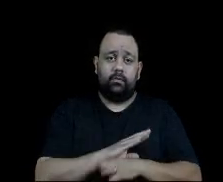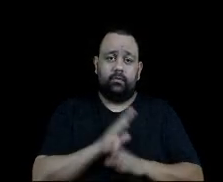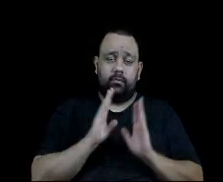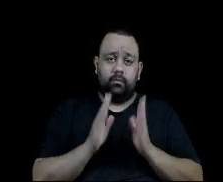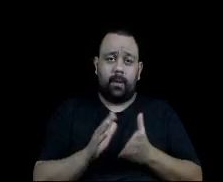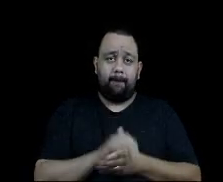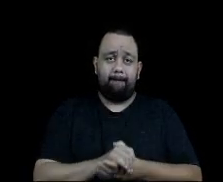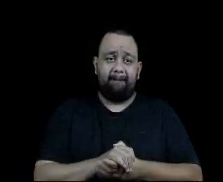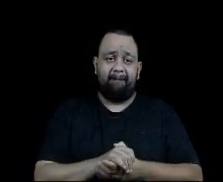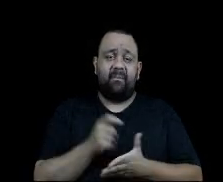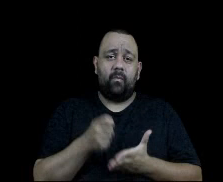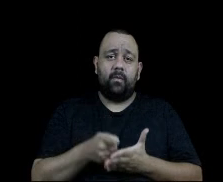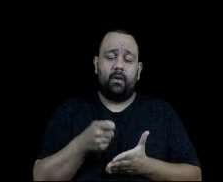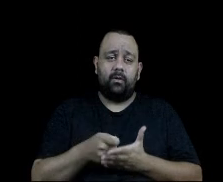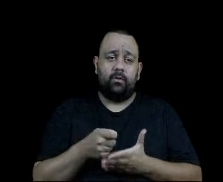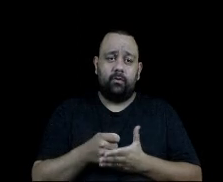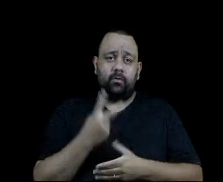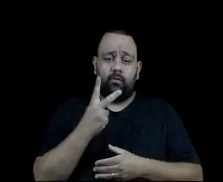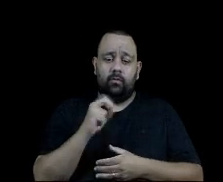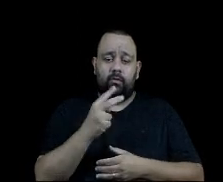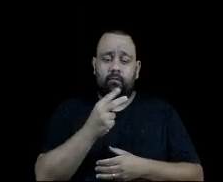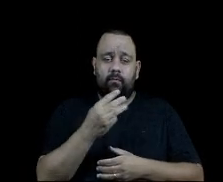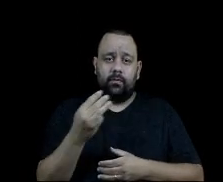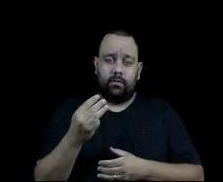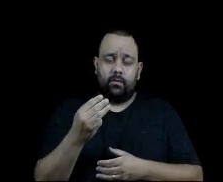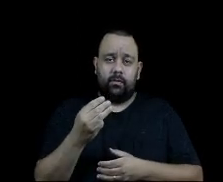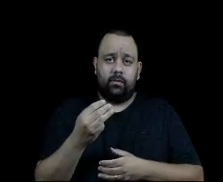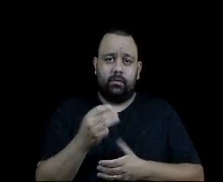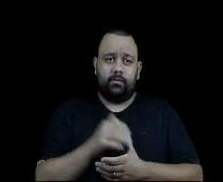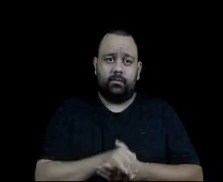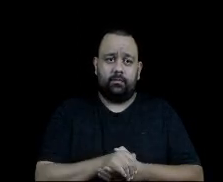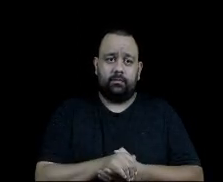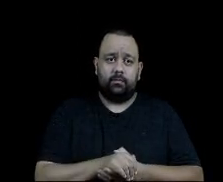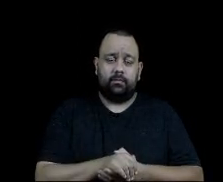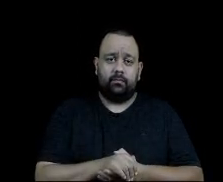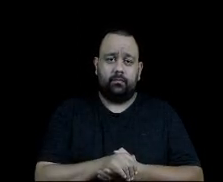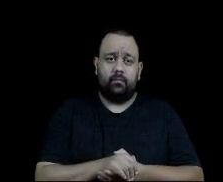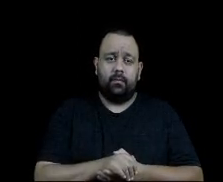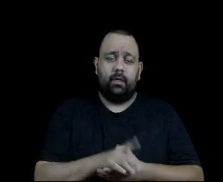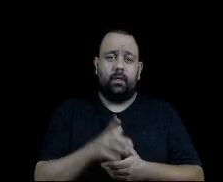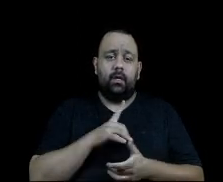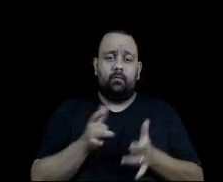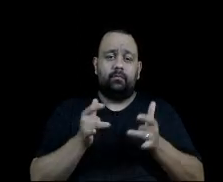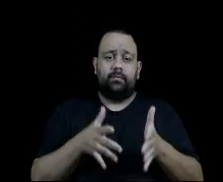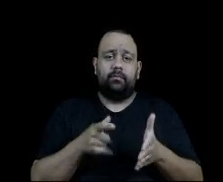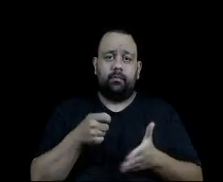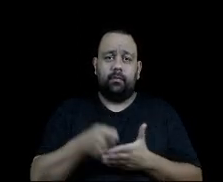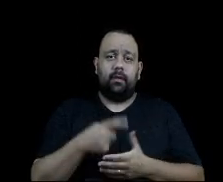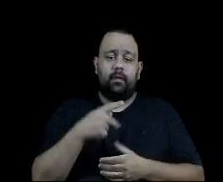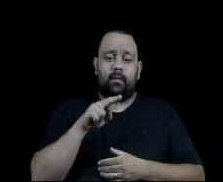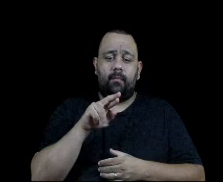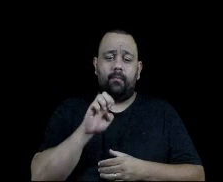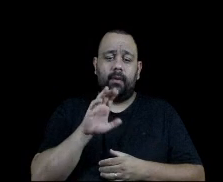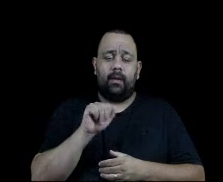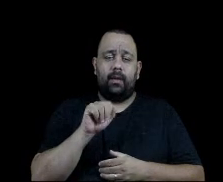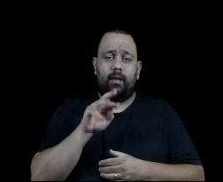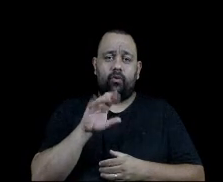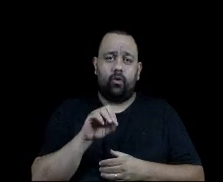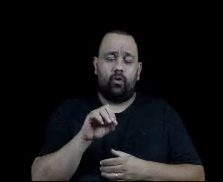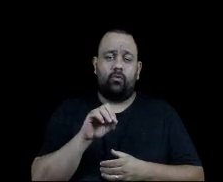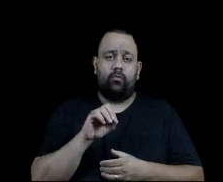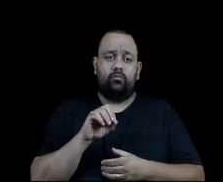essas obrigações que vêm aí em 2023, de restos a pagar,